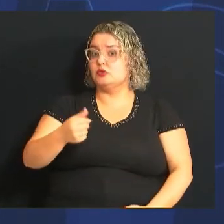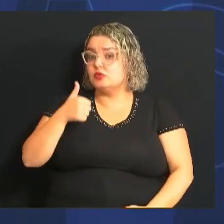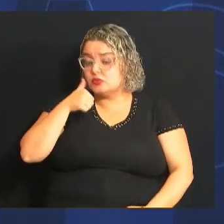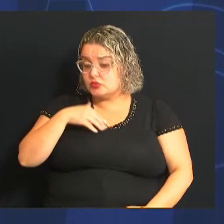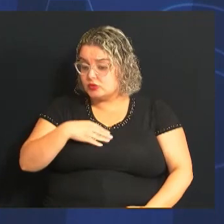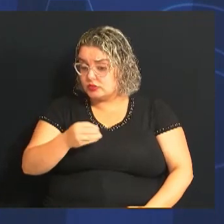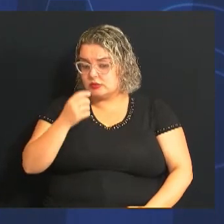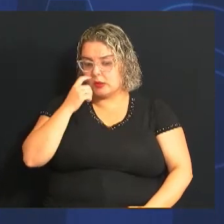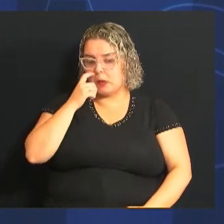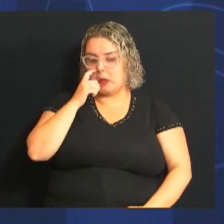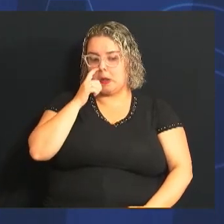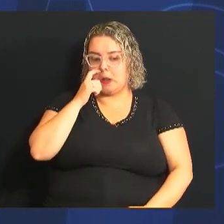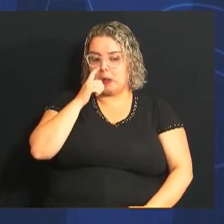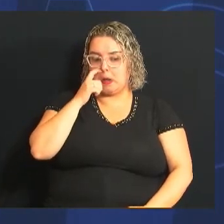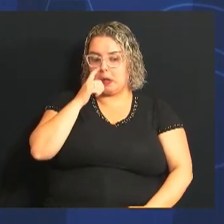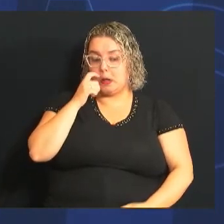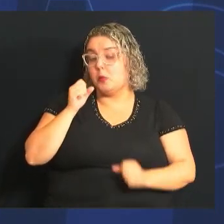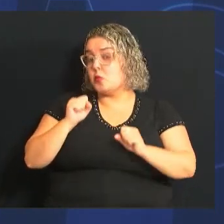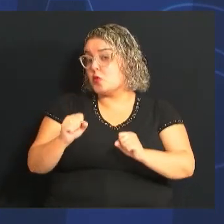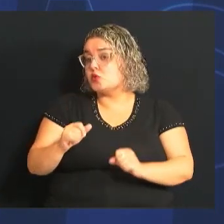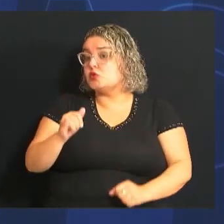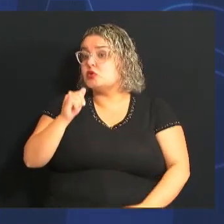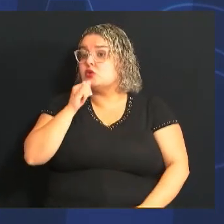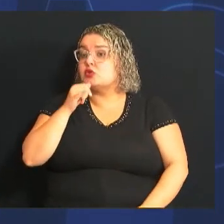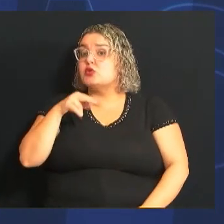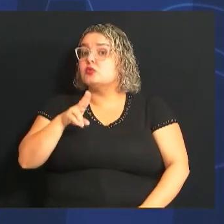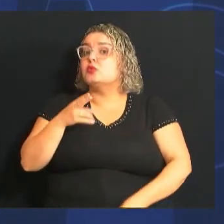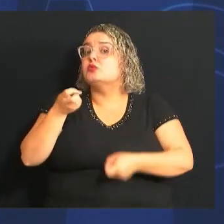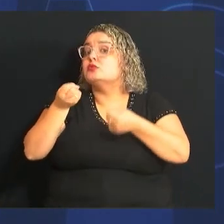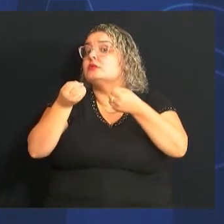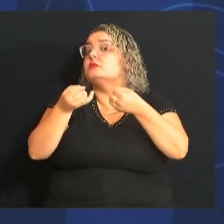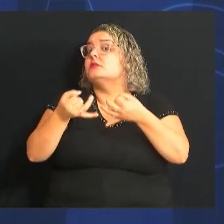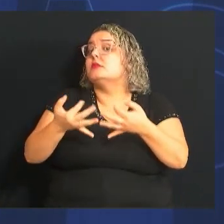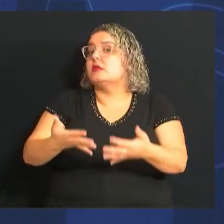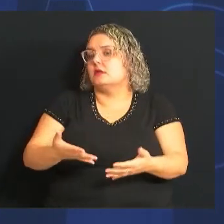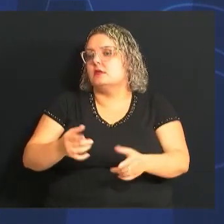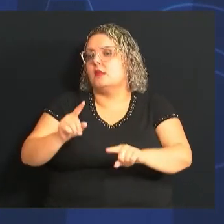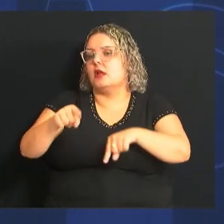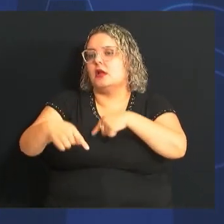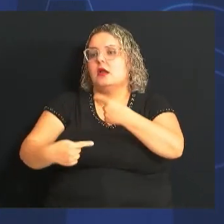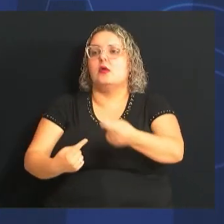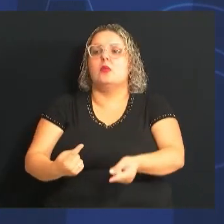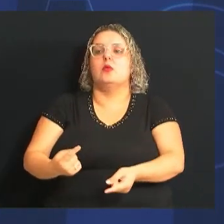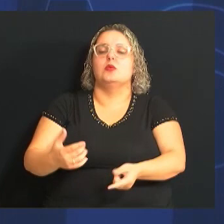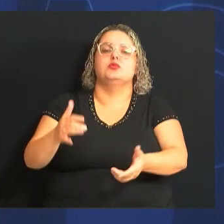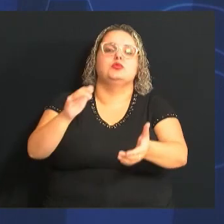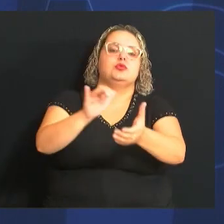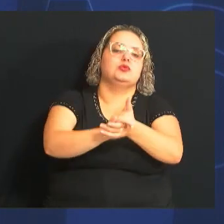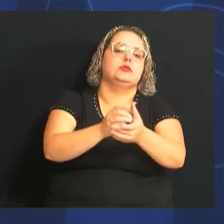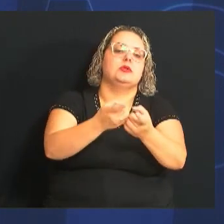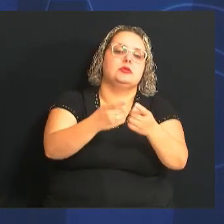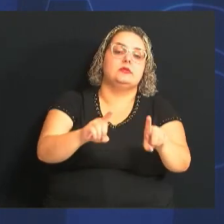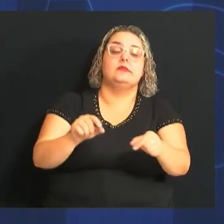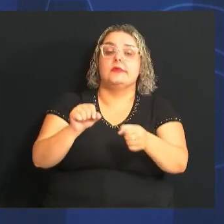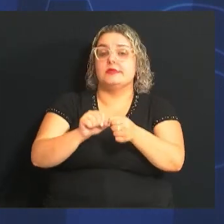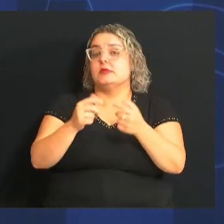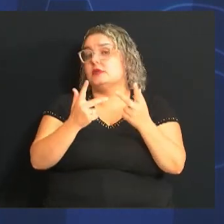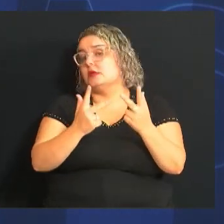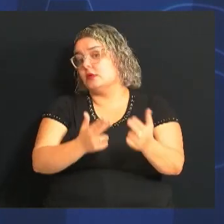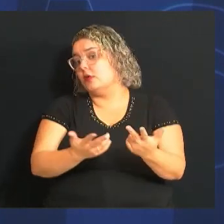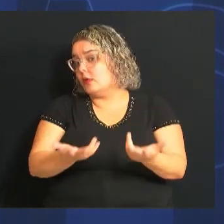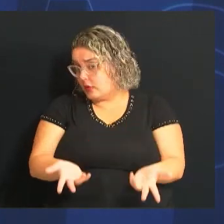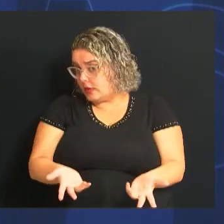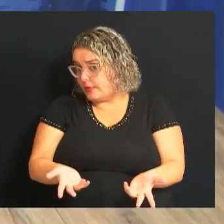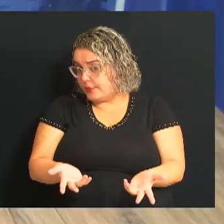servir de exemplo ou de justificativa para outros casais fazerem o mesmo? Se